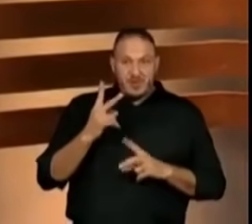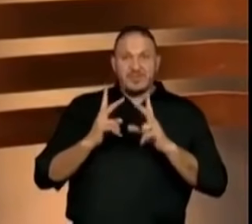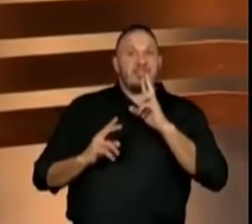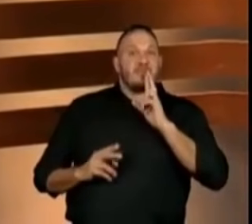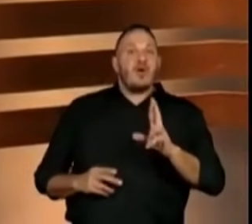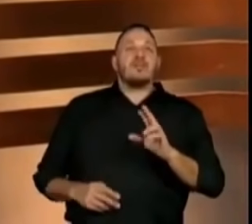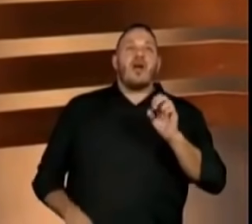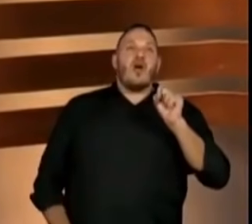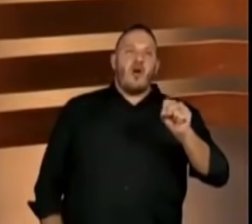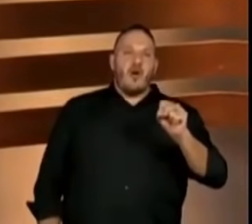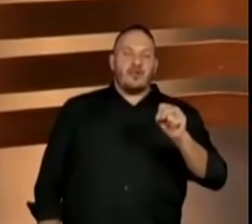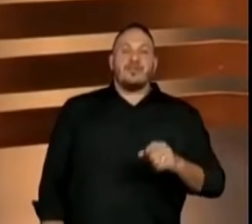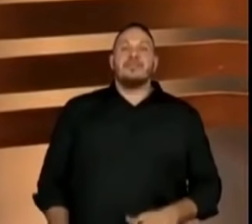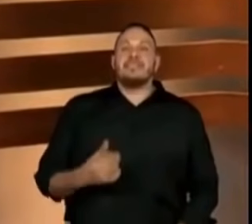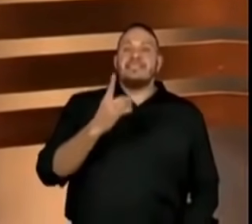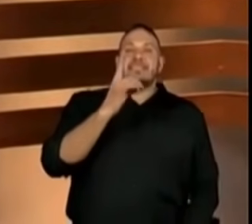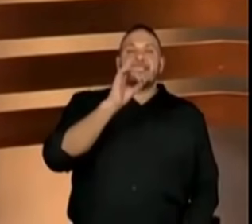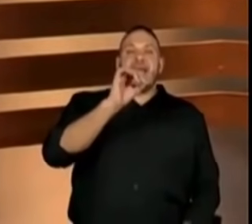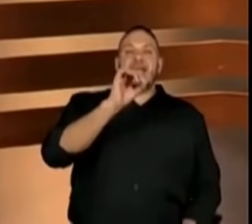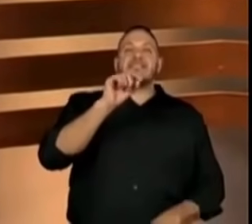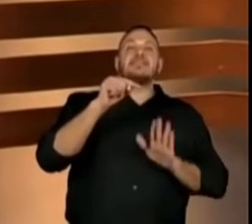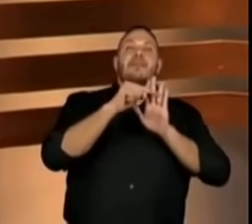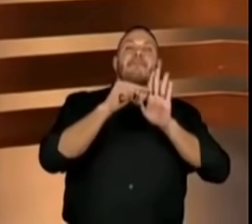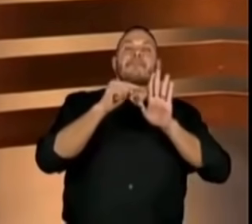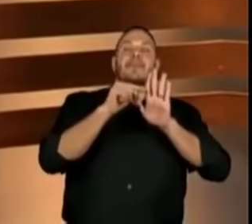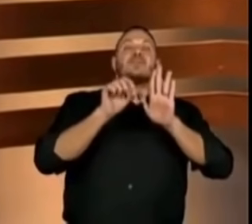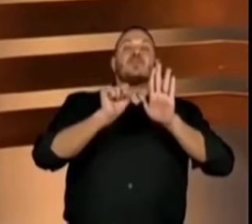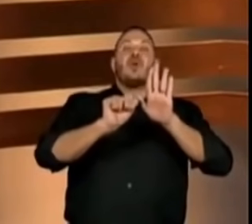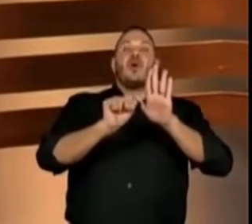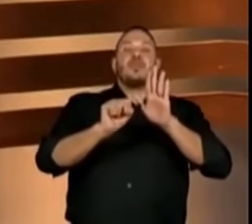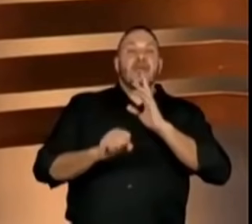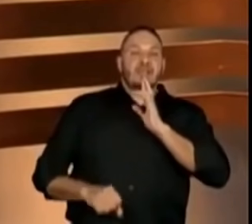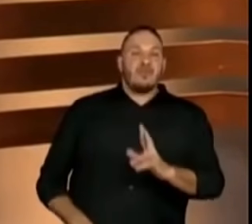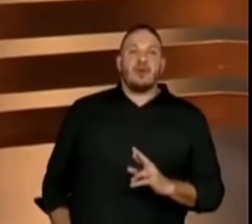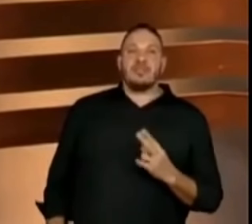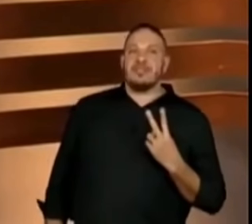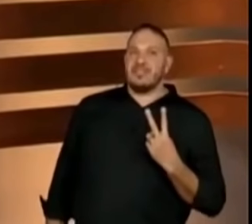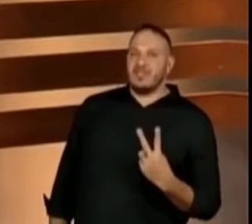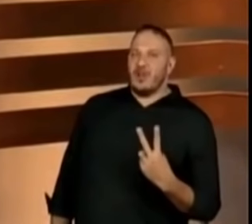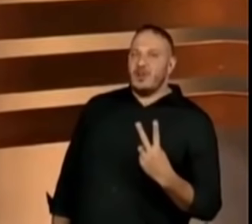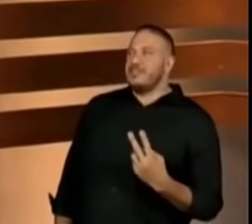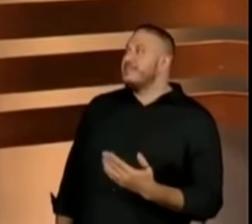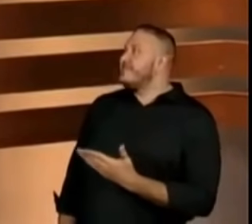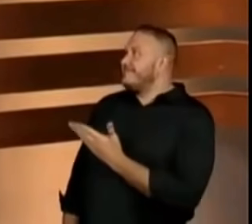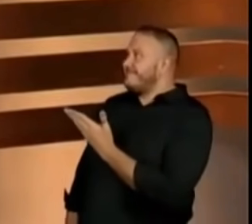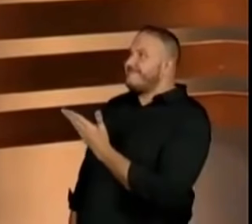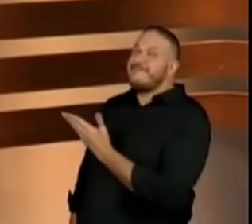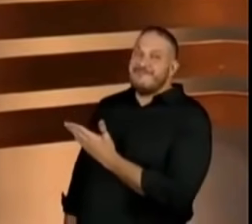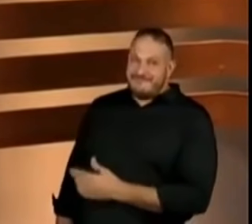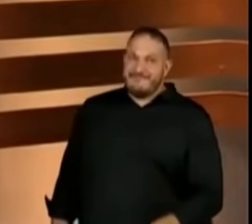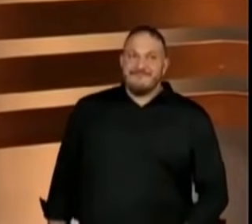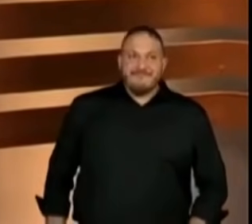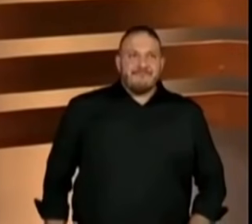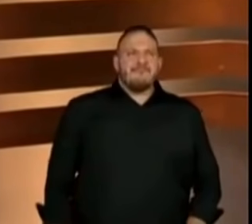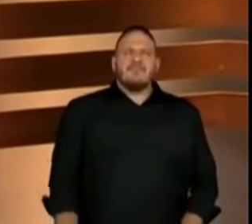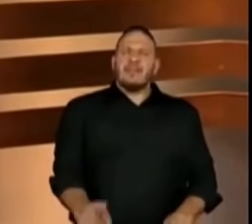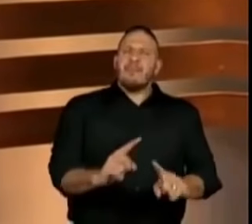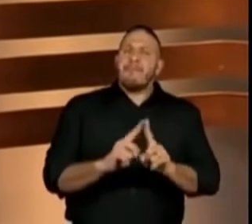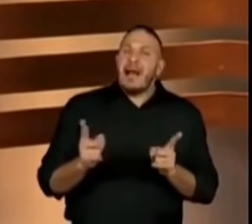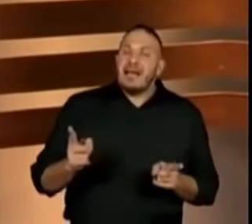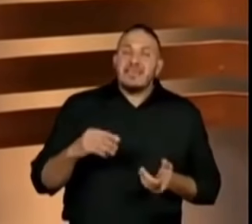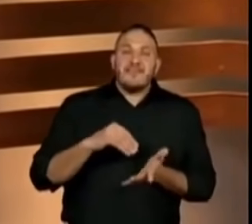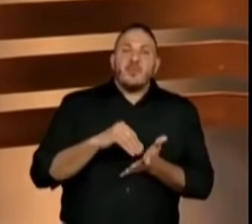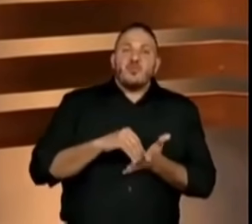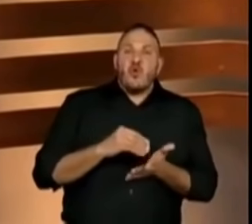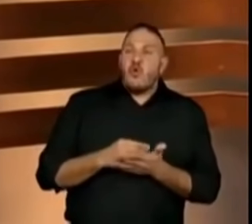10 menos 8, pessoal, é igual a 2, certo? Só que olha aqui, pessoal, eu não usei